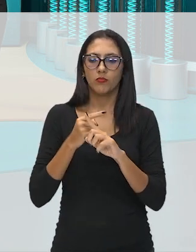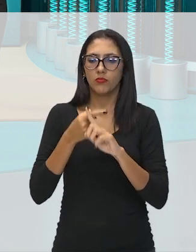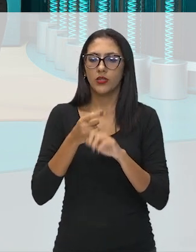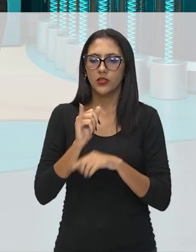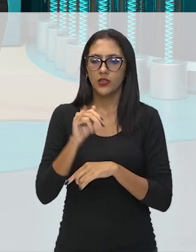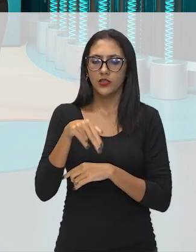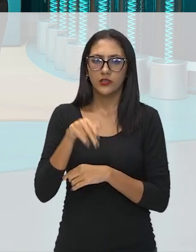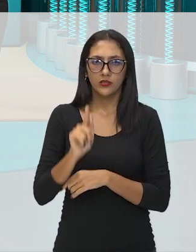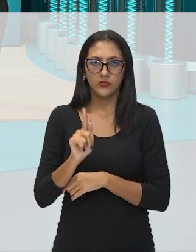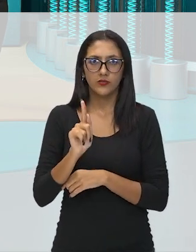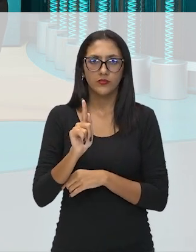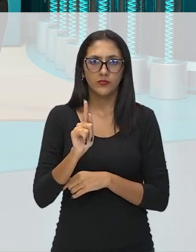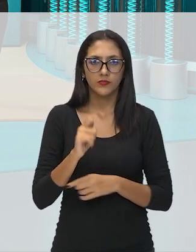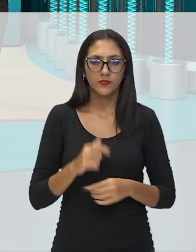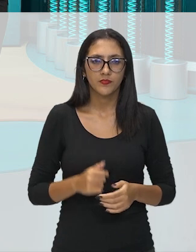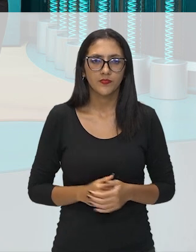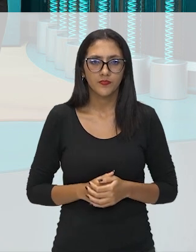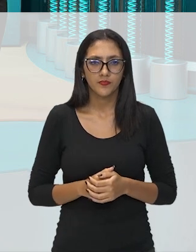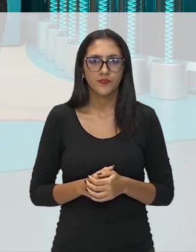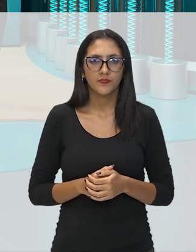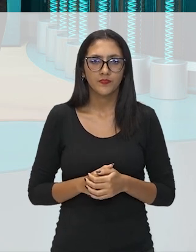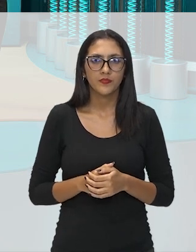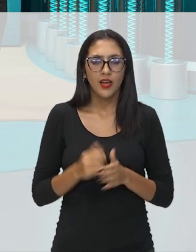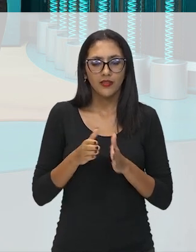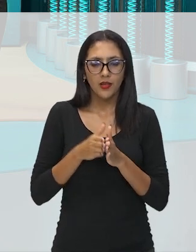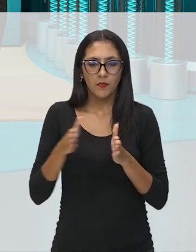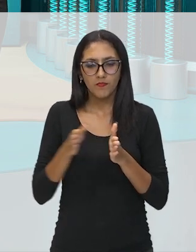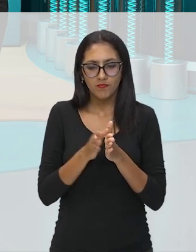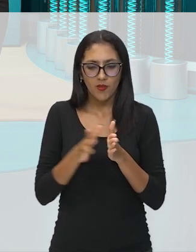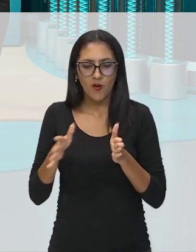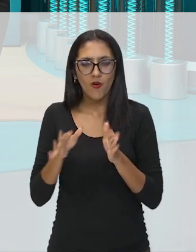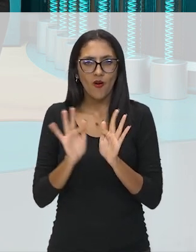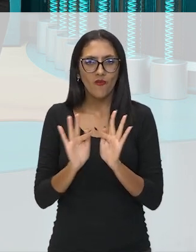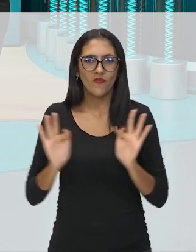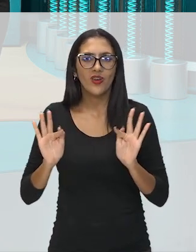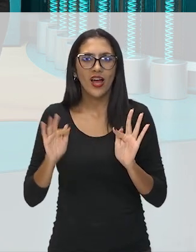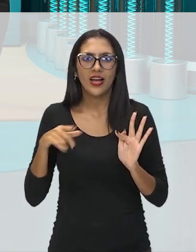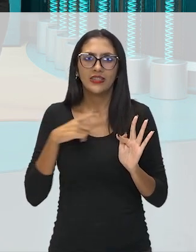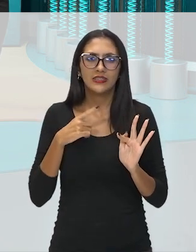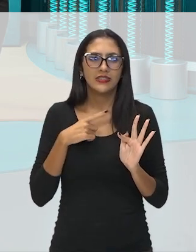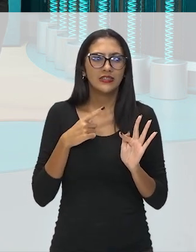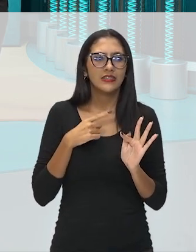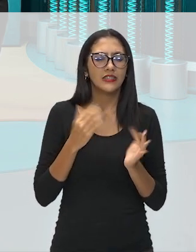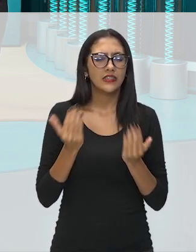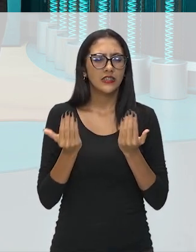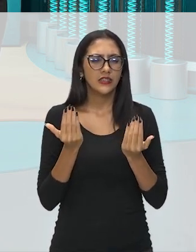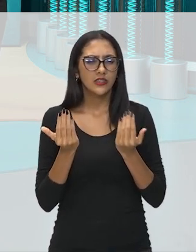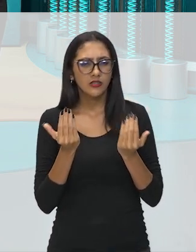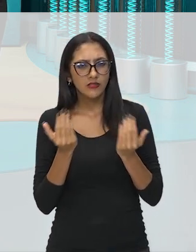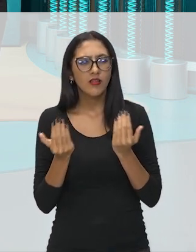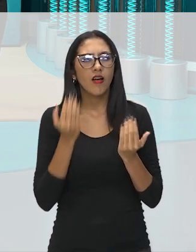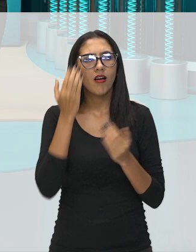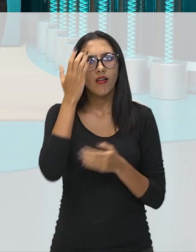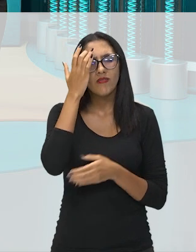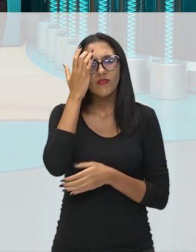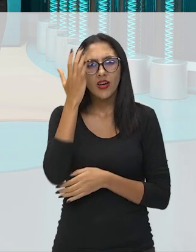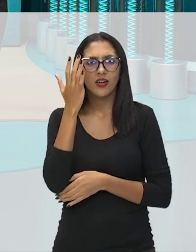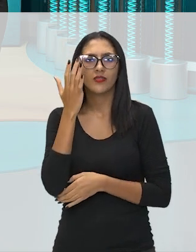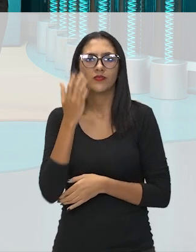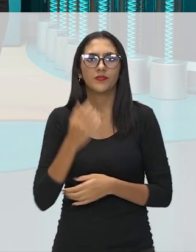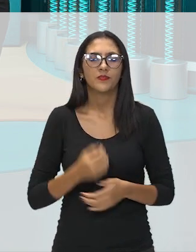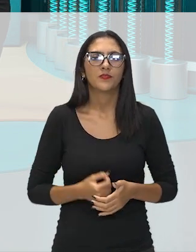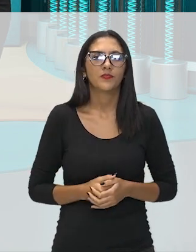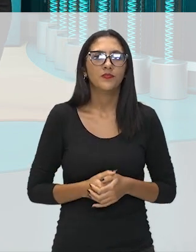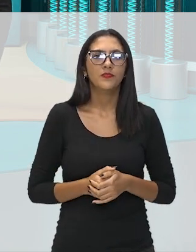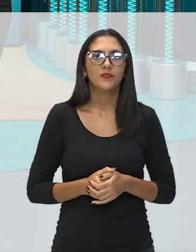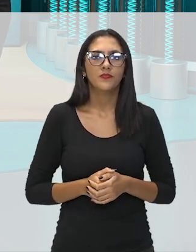oração, já sei que é o simple past. Fica bem fácil quando a gente tem esses marcadores, ok? Quando não tem, vamos verificar